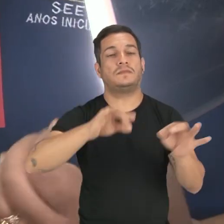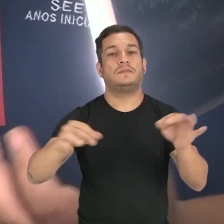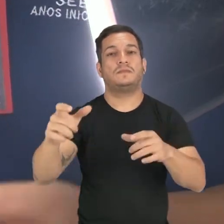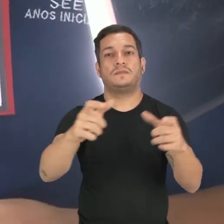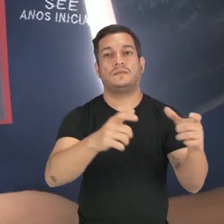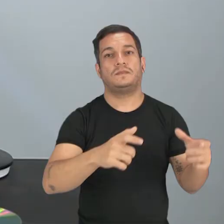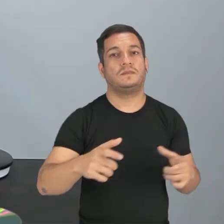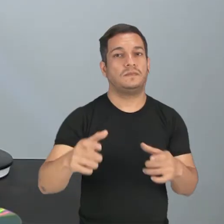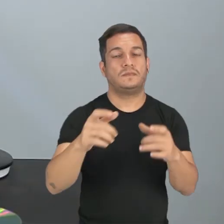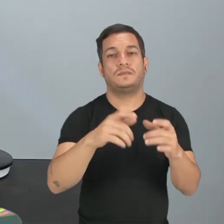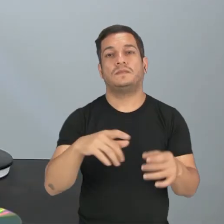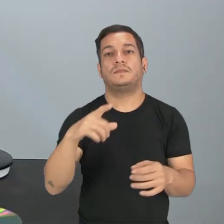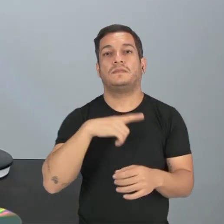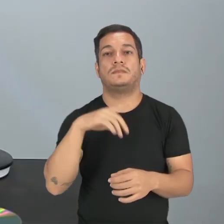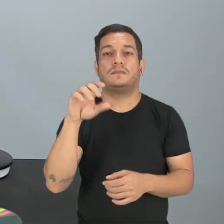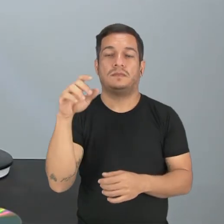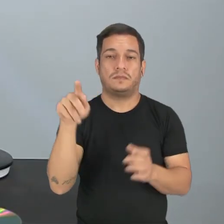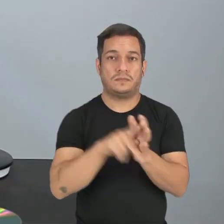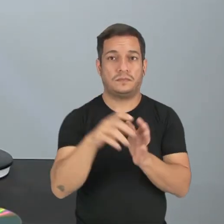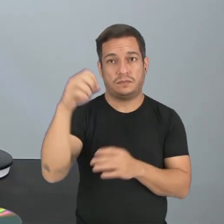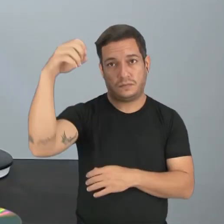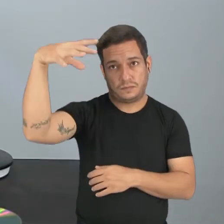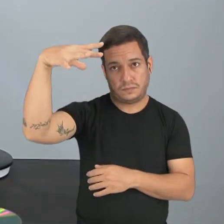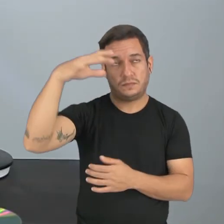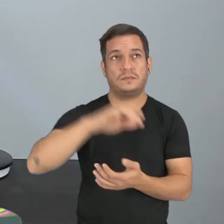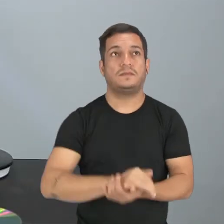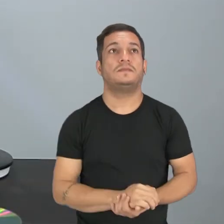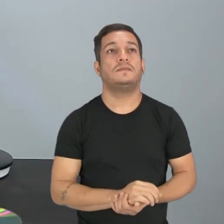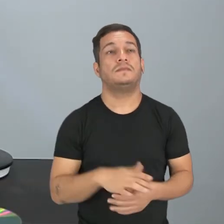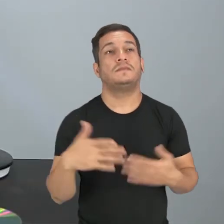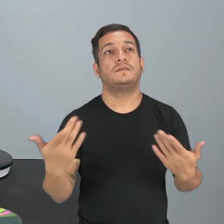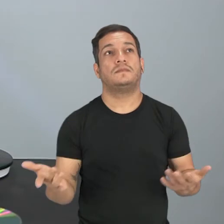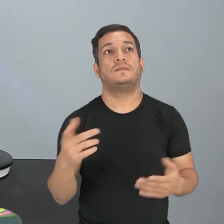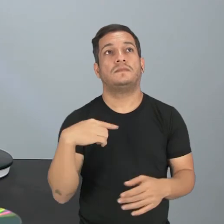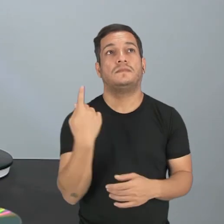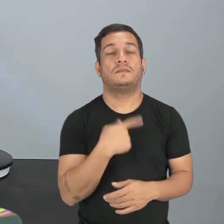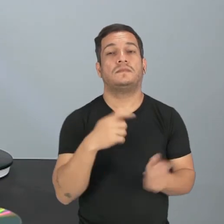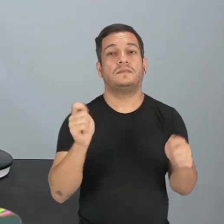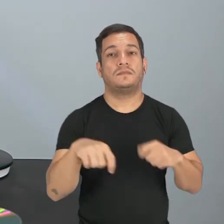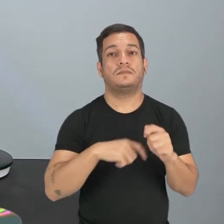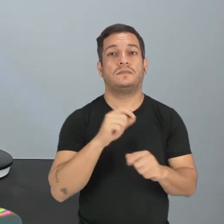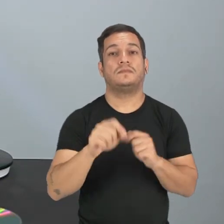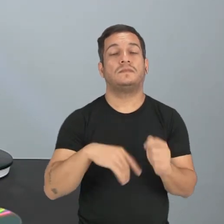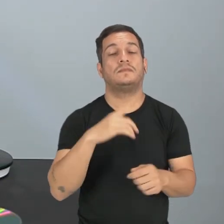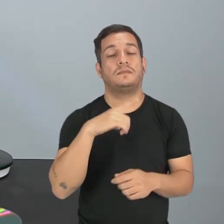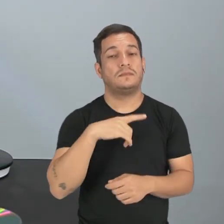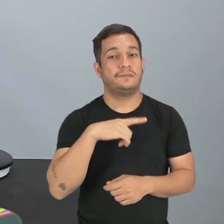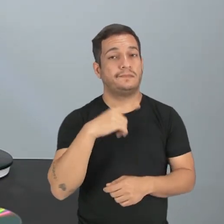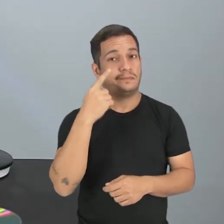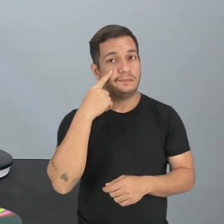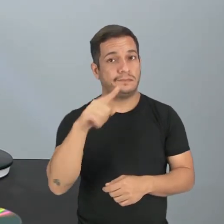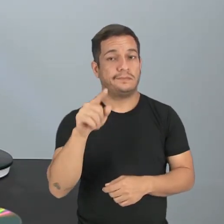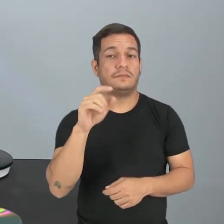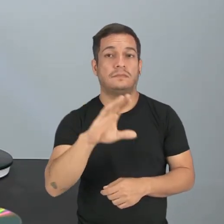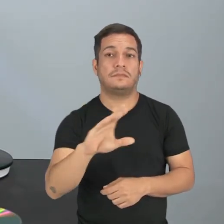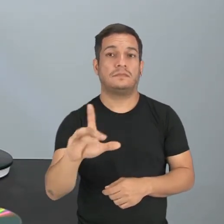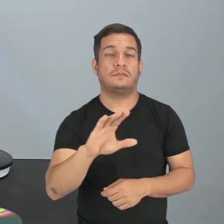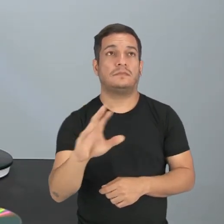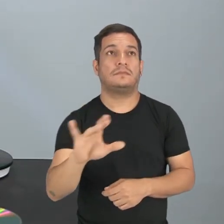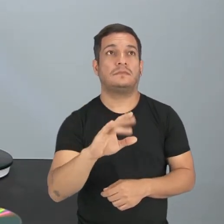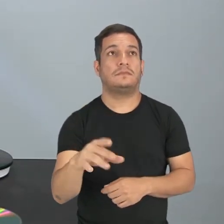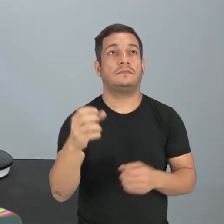passa, ele emite a sua própria luz. Então, nós podemos considerar, né,